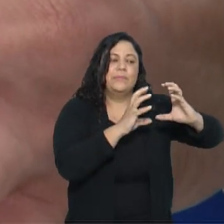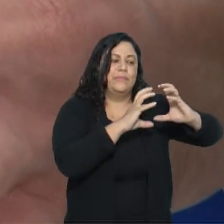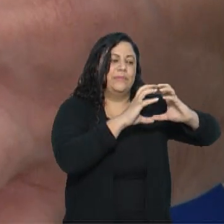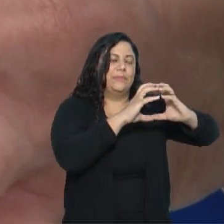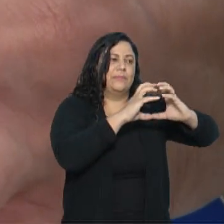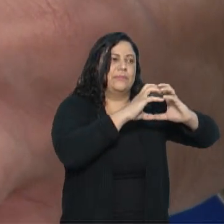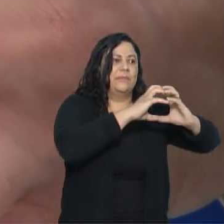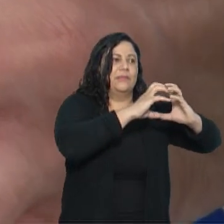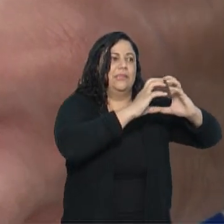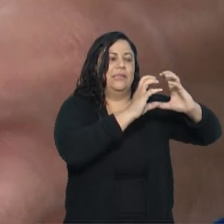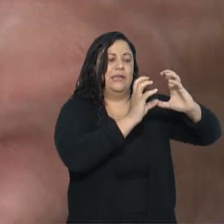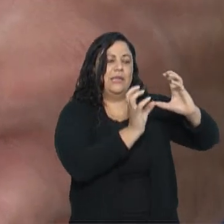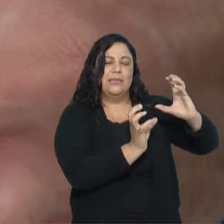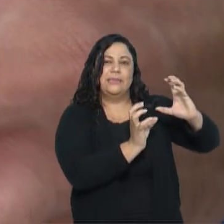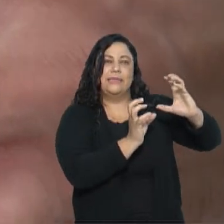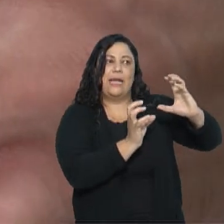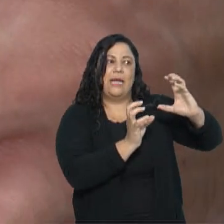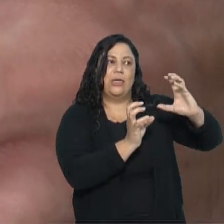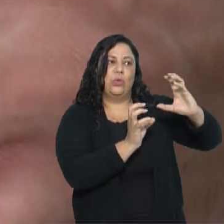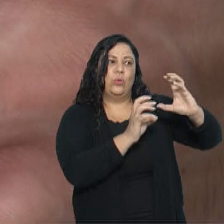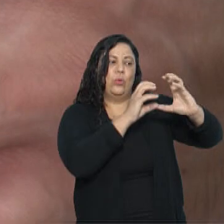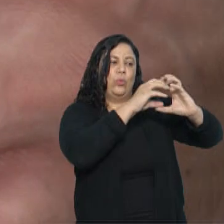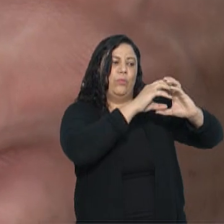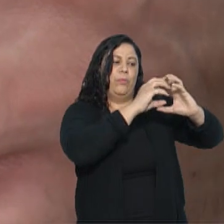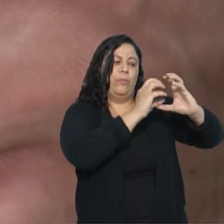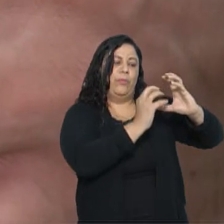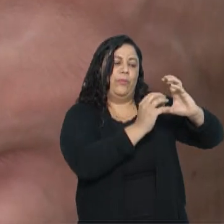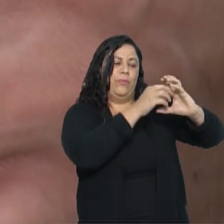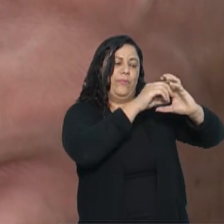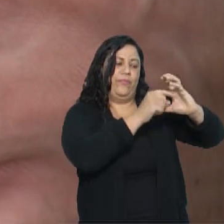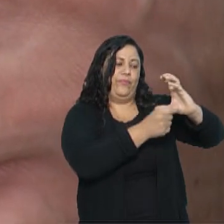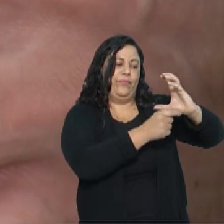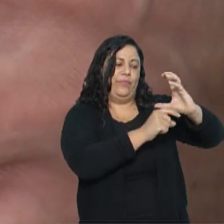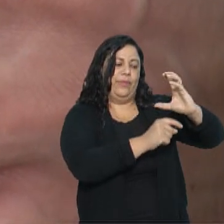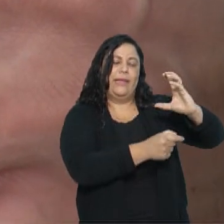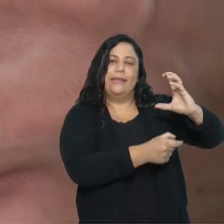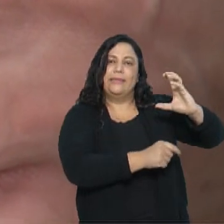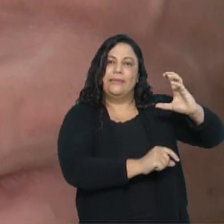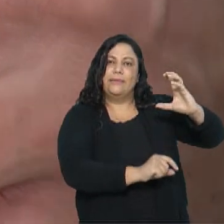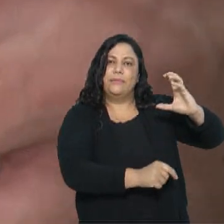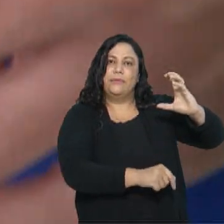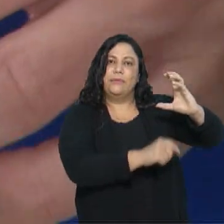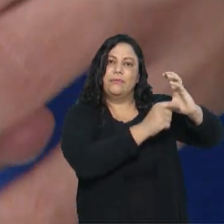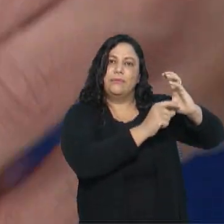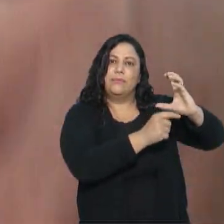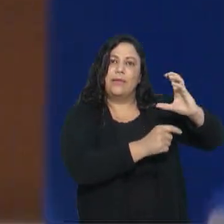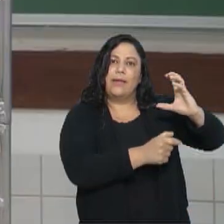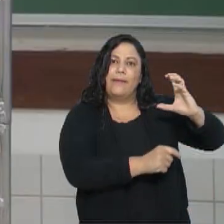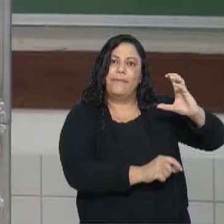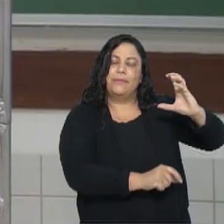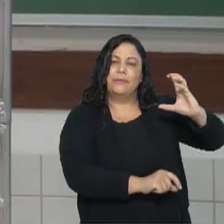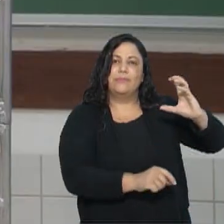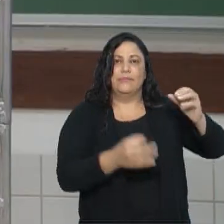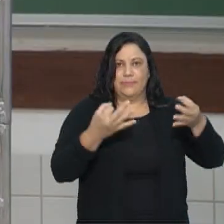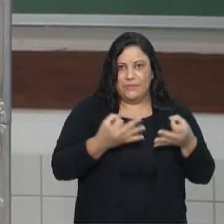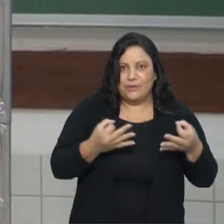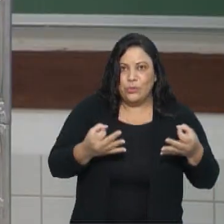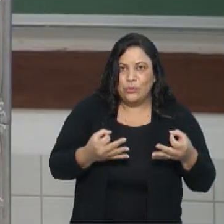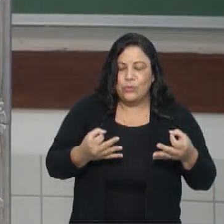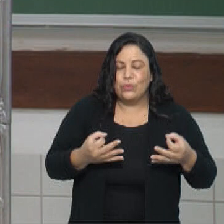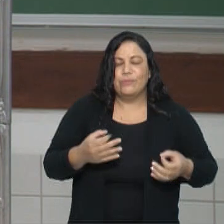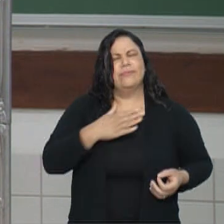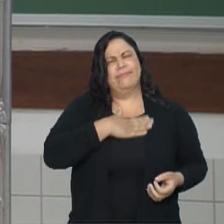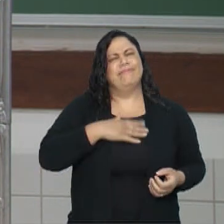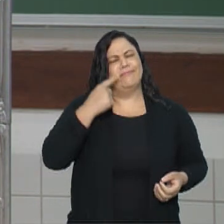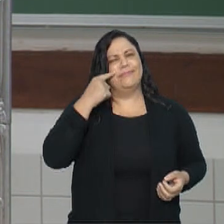tronco encefálico, vai percorrer o quê? A medula espinal. Perfeito? Vamos continuar nossa aula? Gostei de ver que